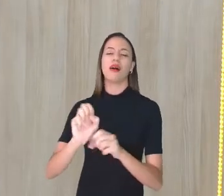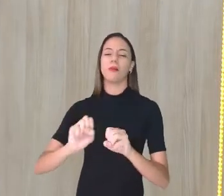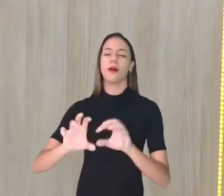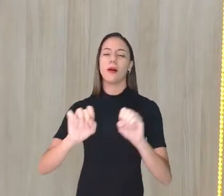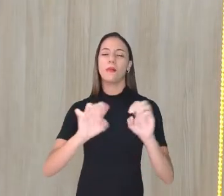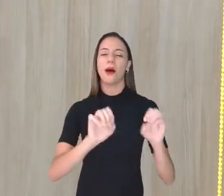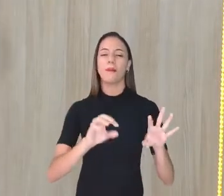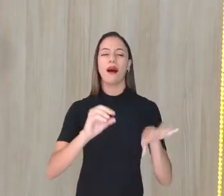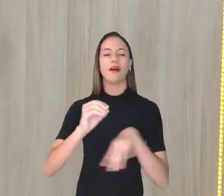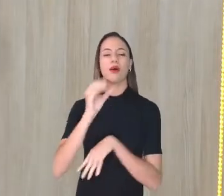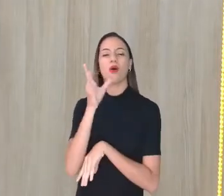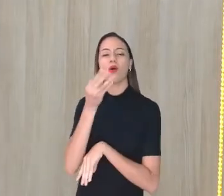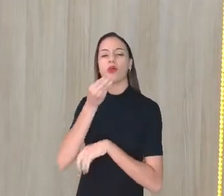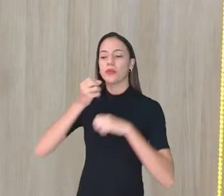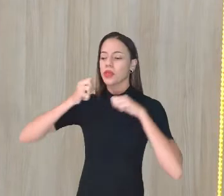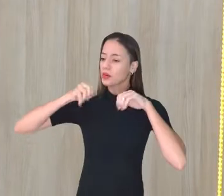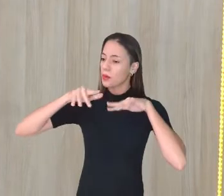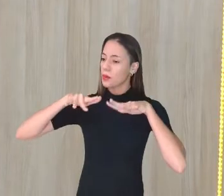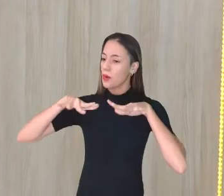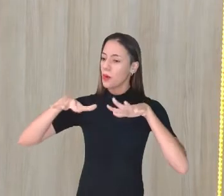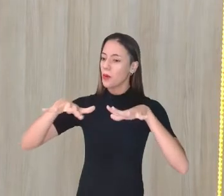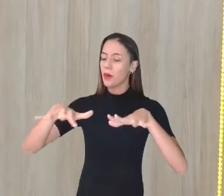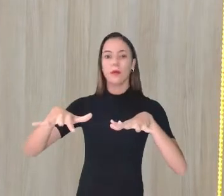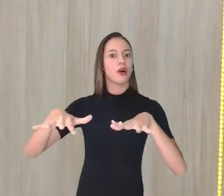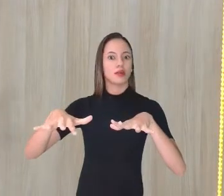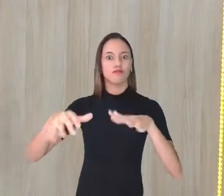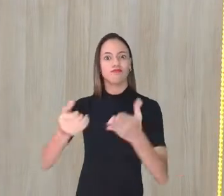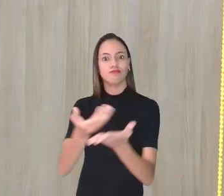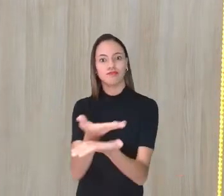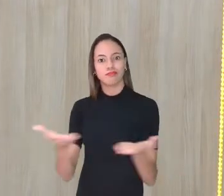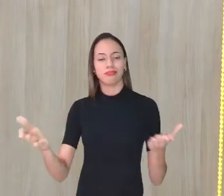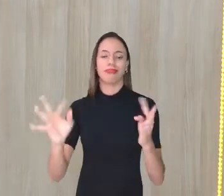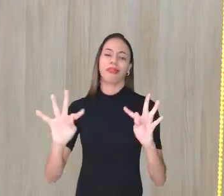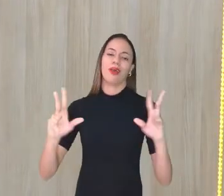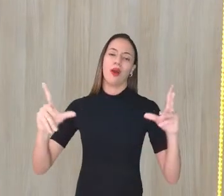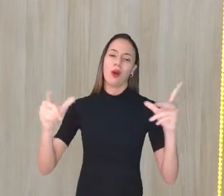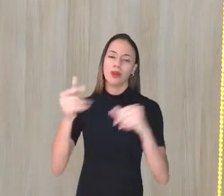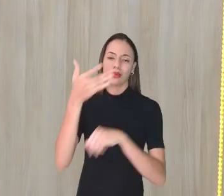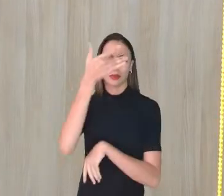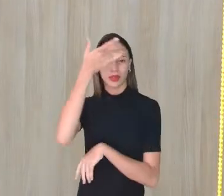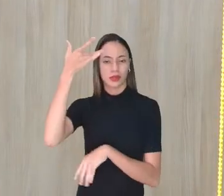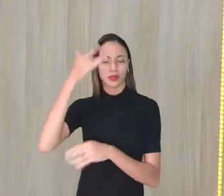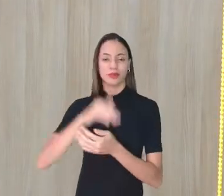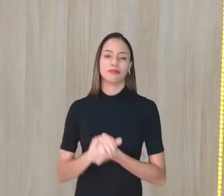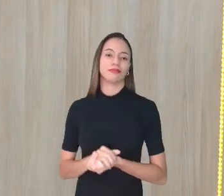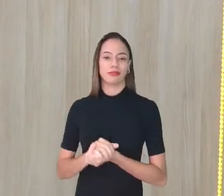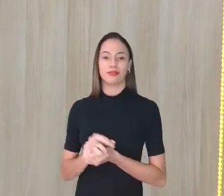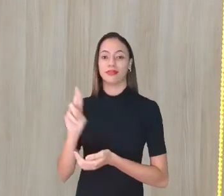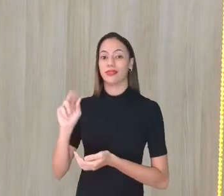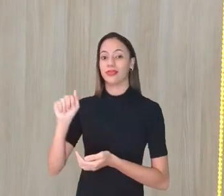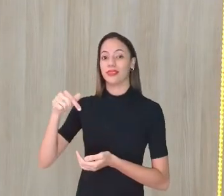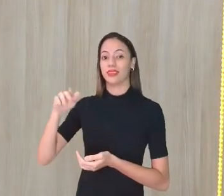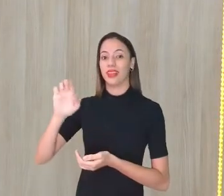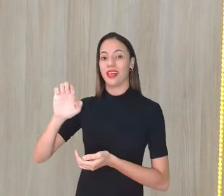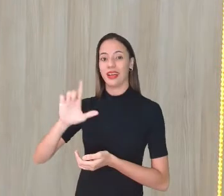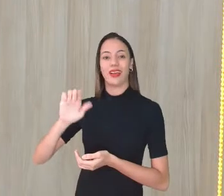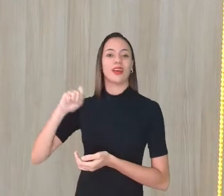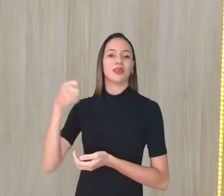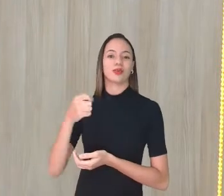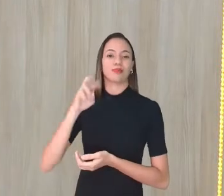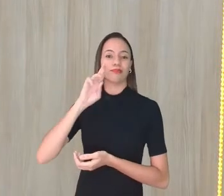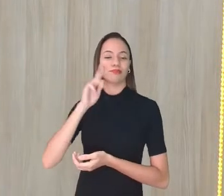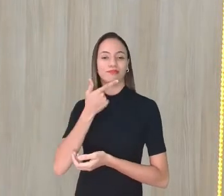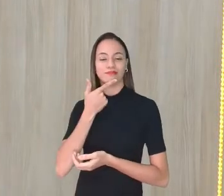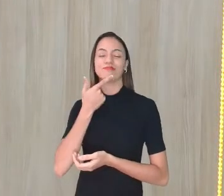para frente, né? A colocar esse conhecimento na mão de todos e todas é Raquel, que está aqui comigo, né? Raquel,